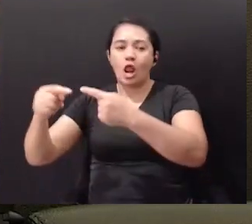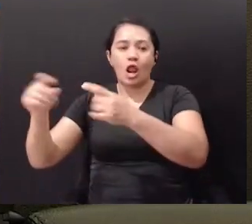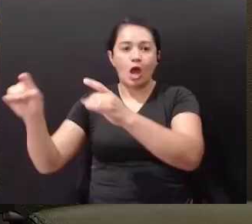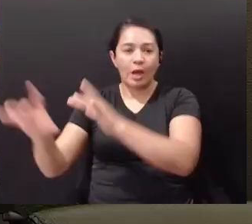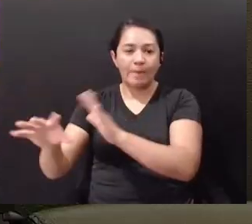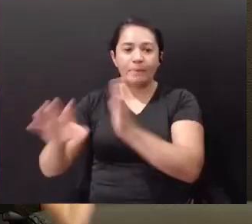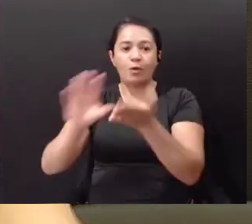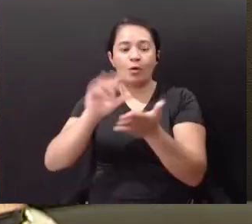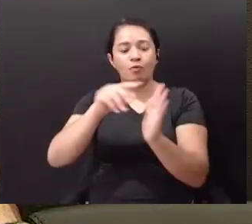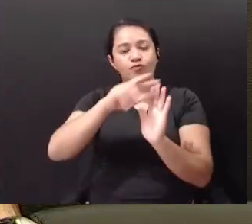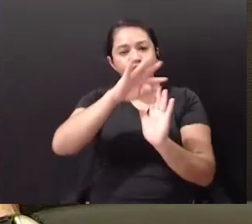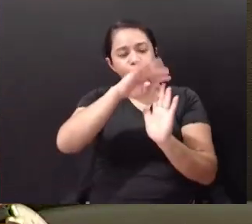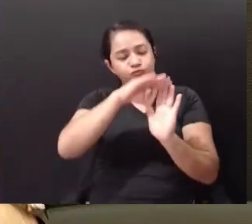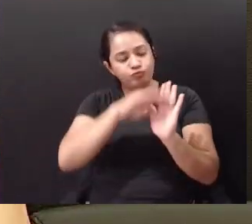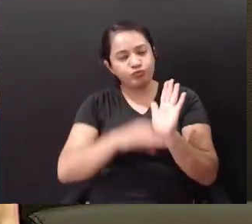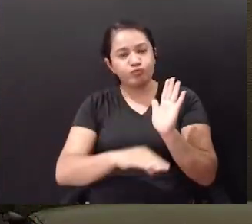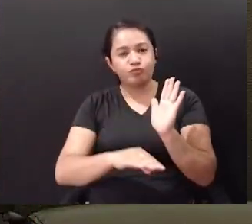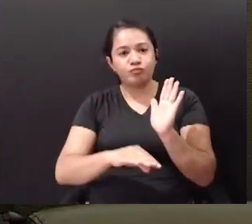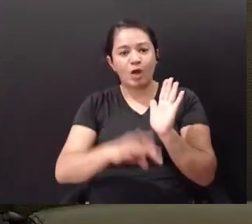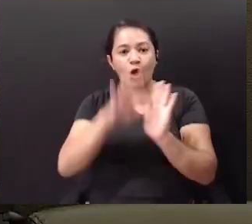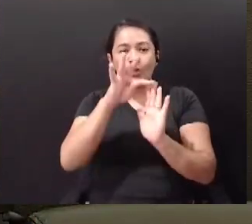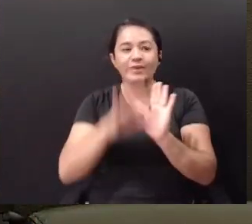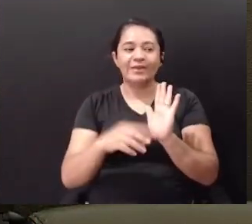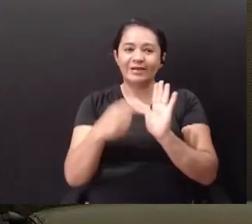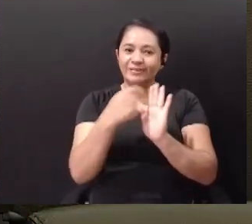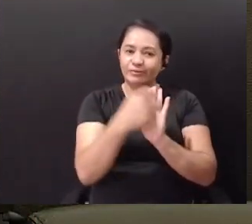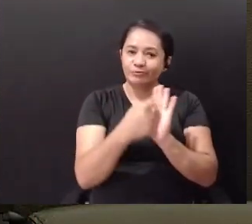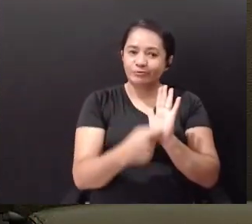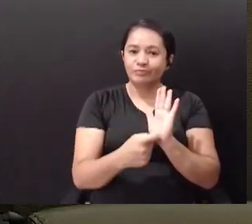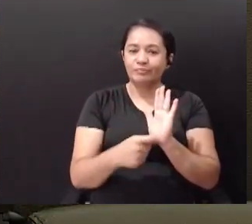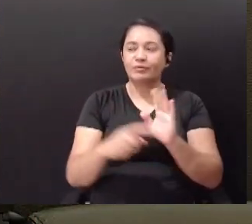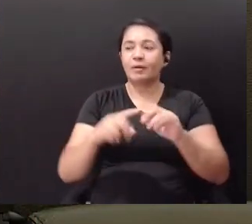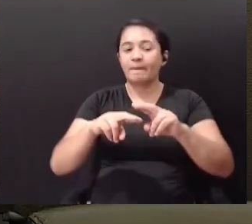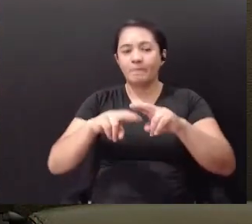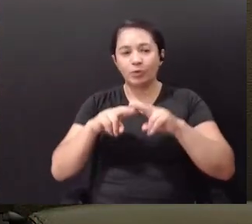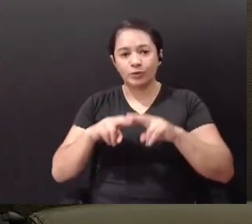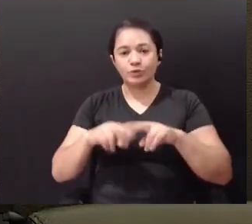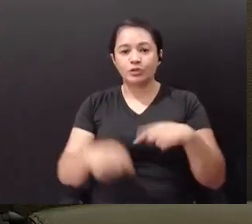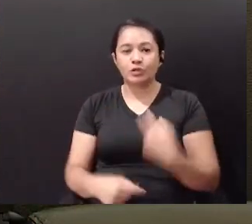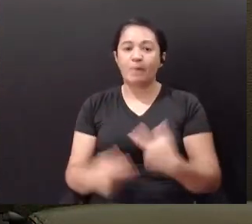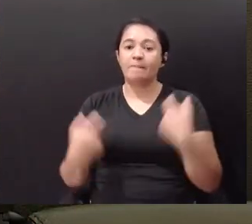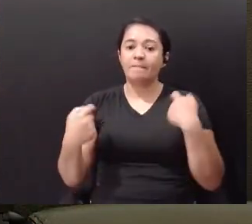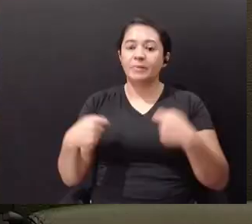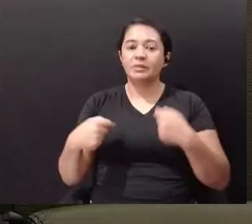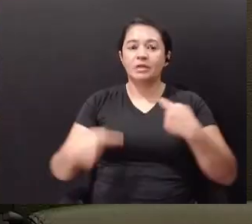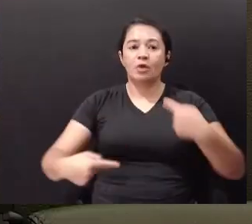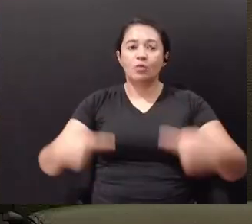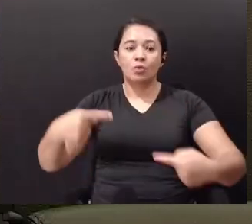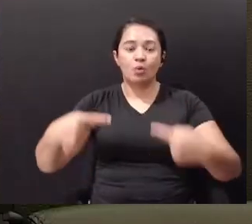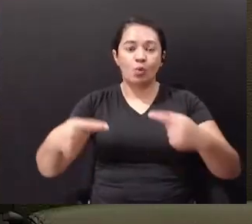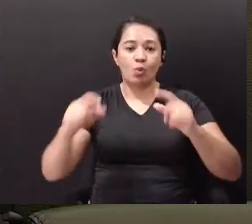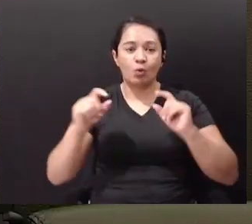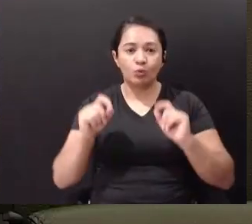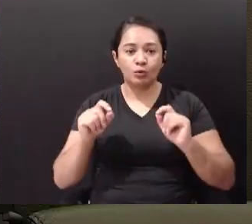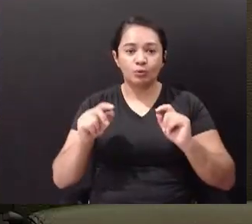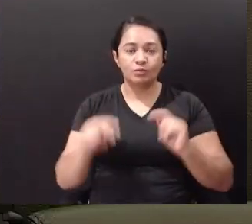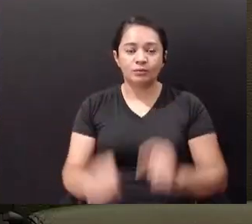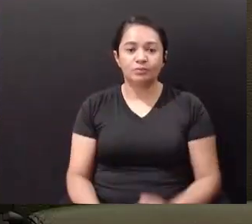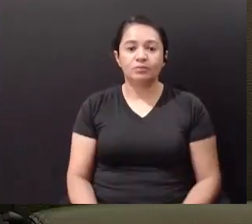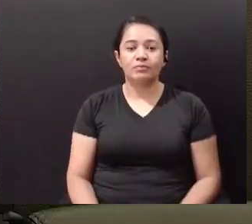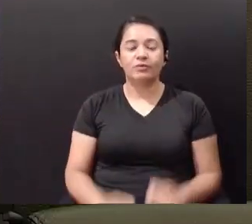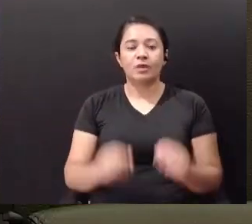Câmara ali. Neste caso, então, precisava-se discutir a elaboração de um